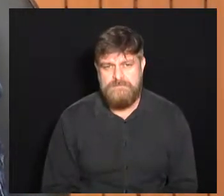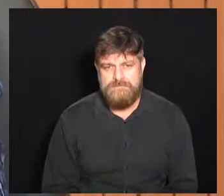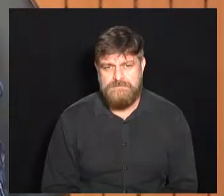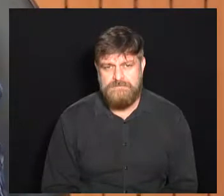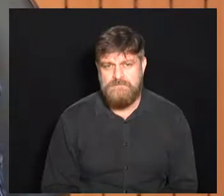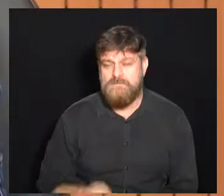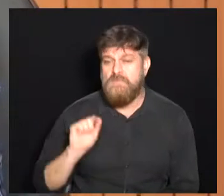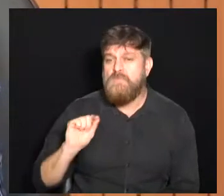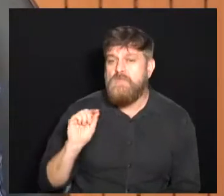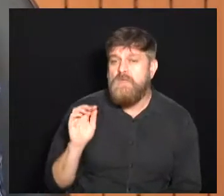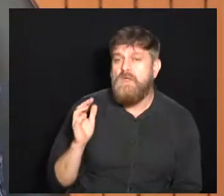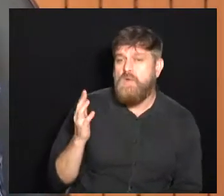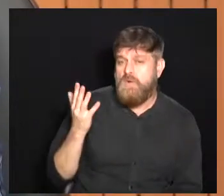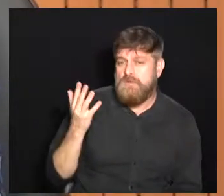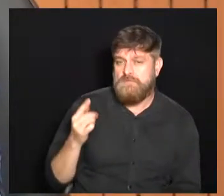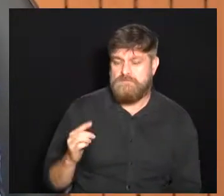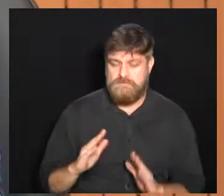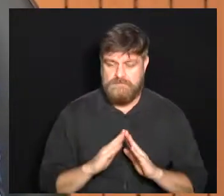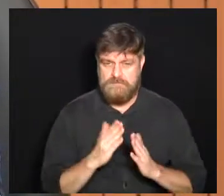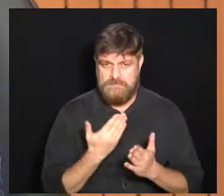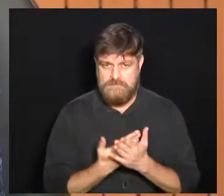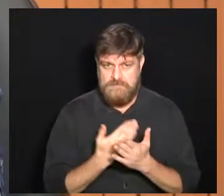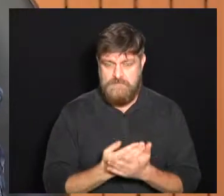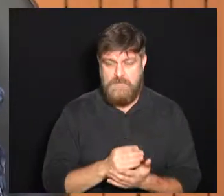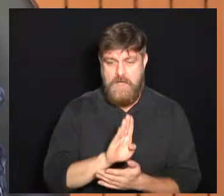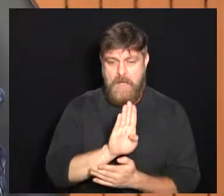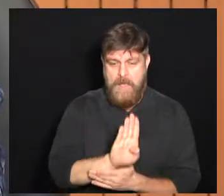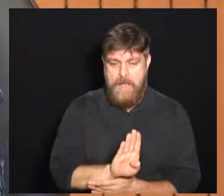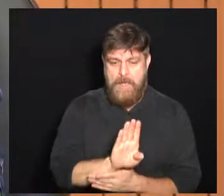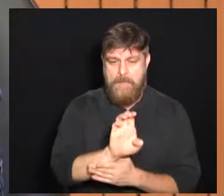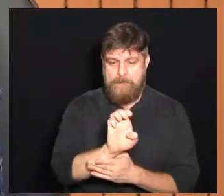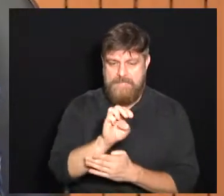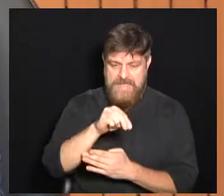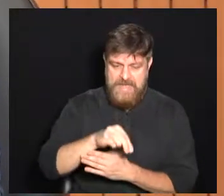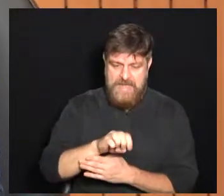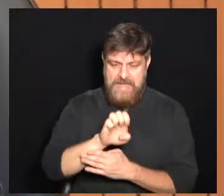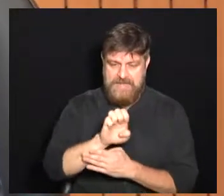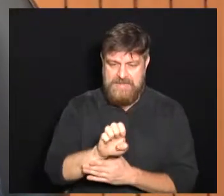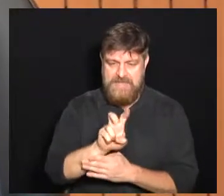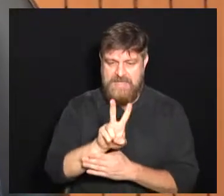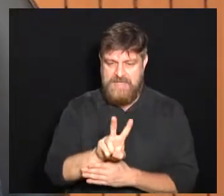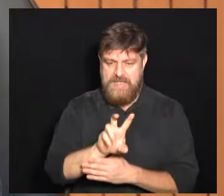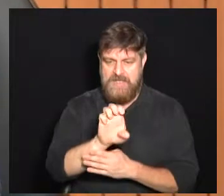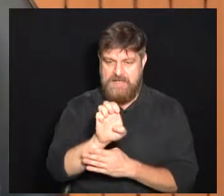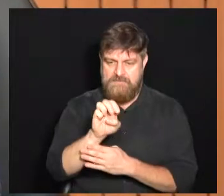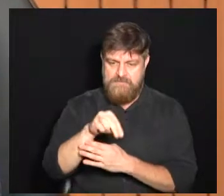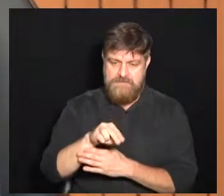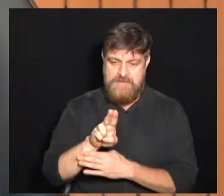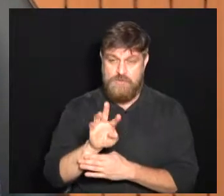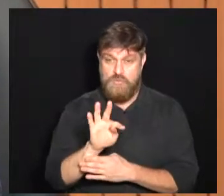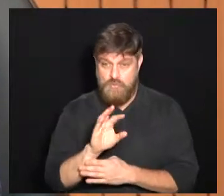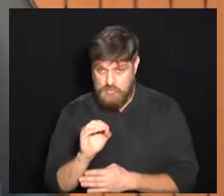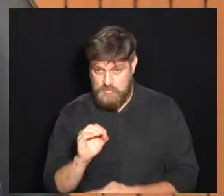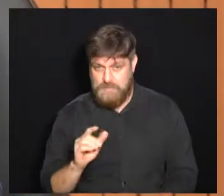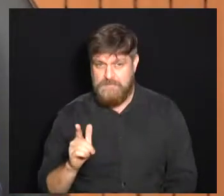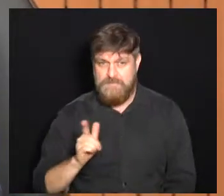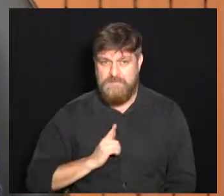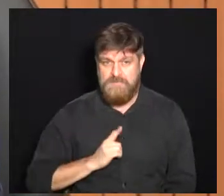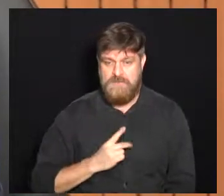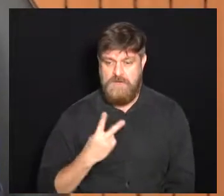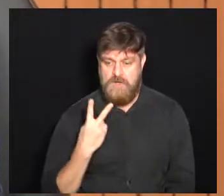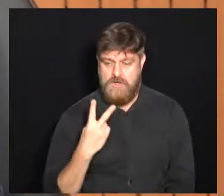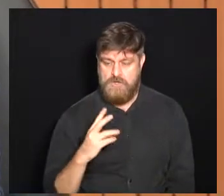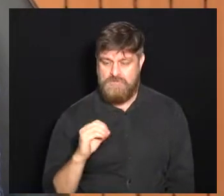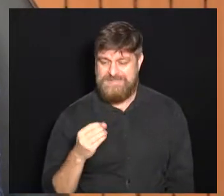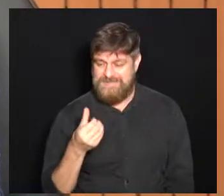O que aconteceu na Escola Benevenuto foi um episódio. Nós temos 206 escolas,